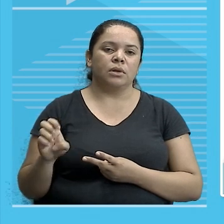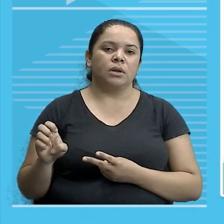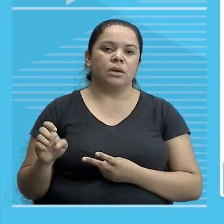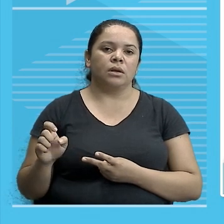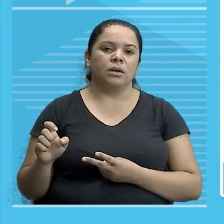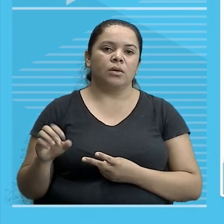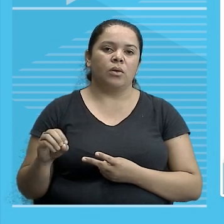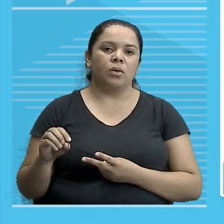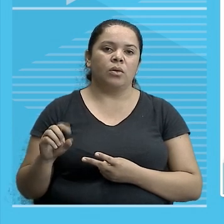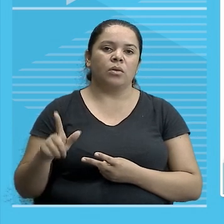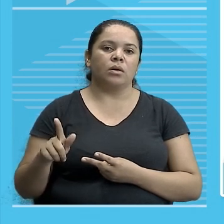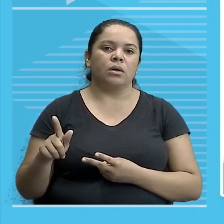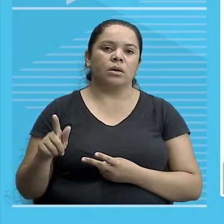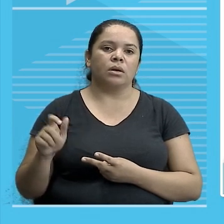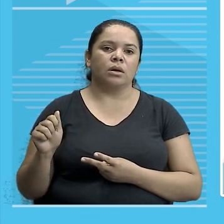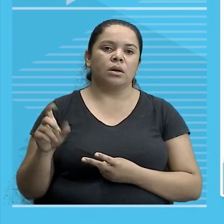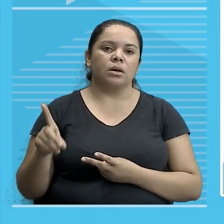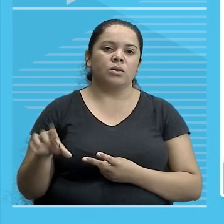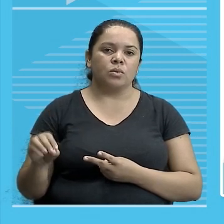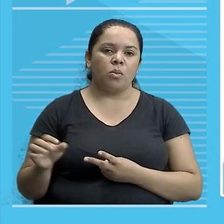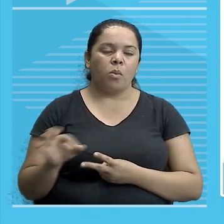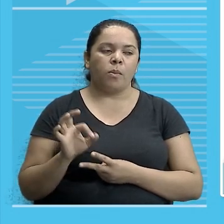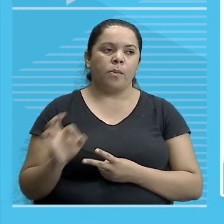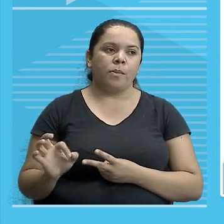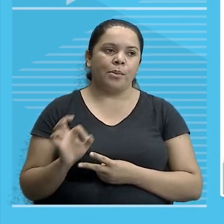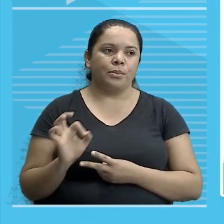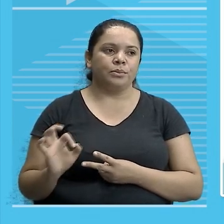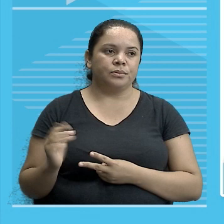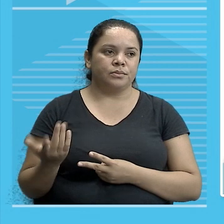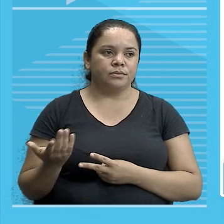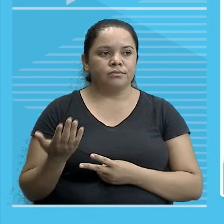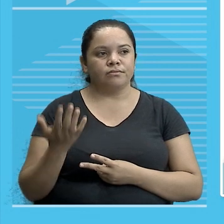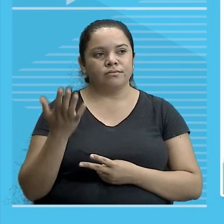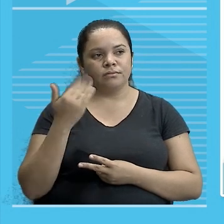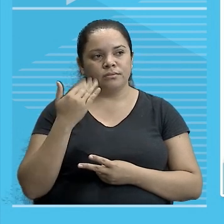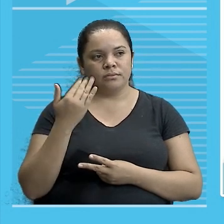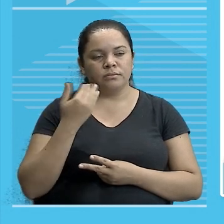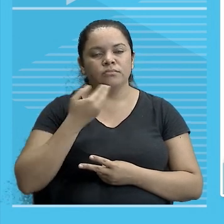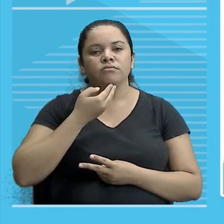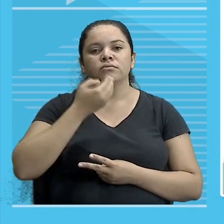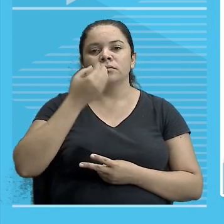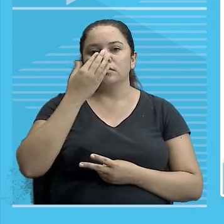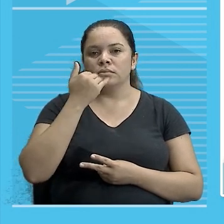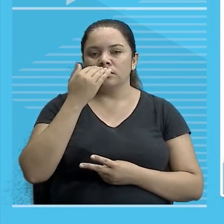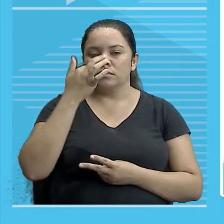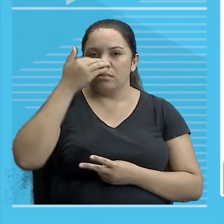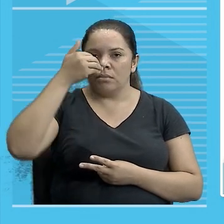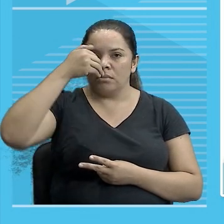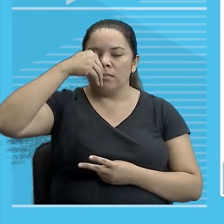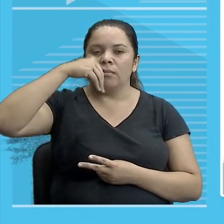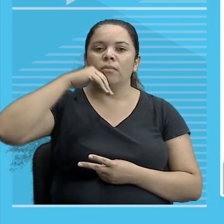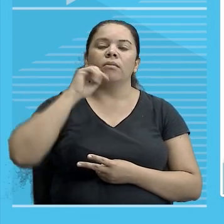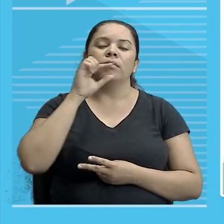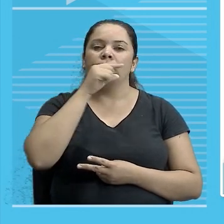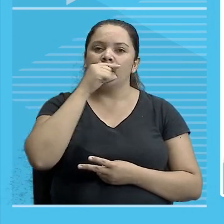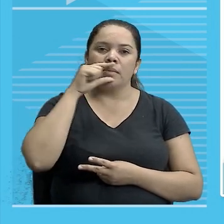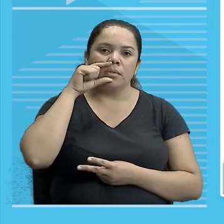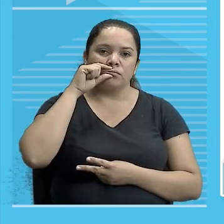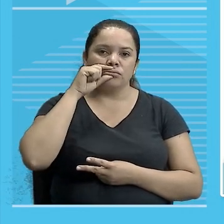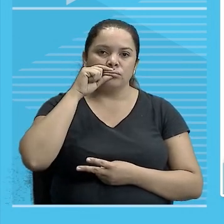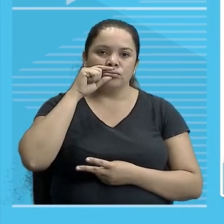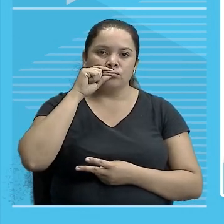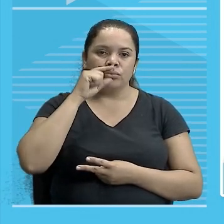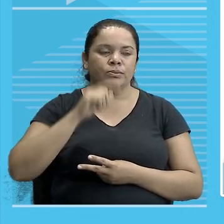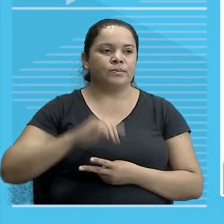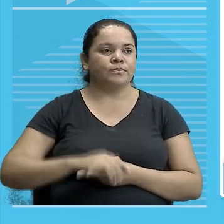sim. A nossa alimentação, portanto, ela entra pela boca, muito embora, do ponto de vista,